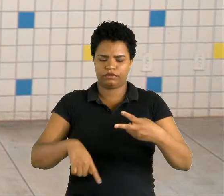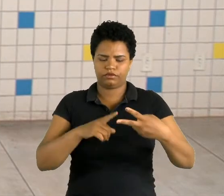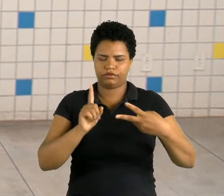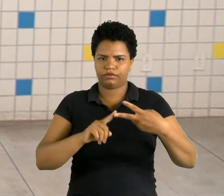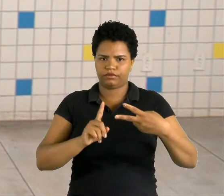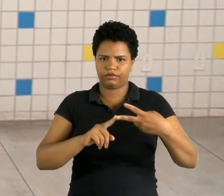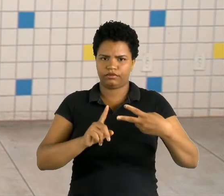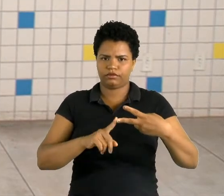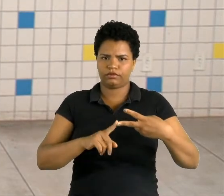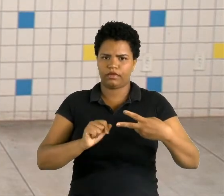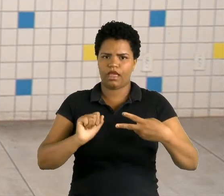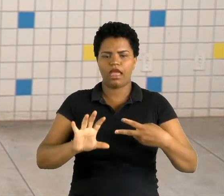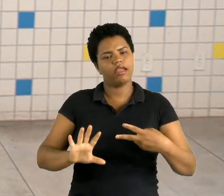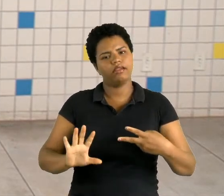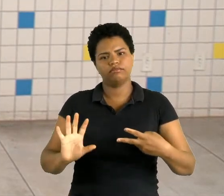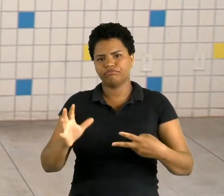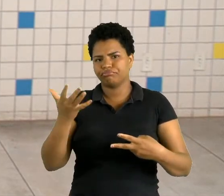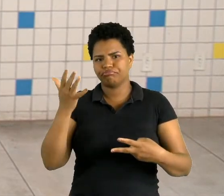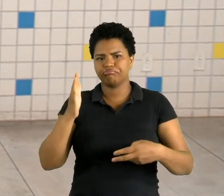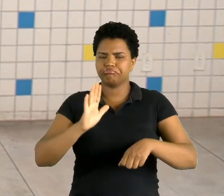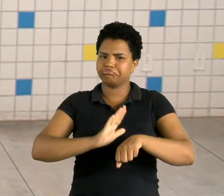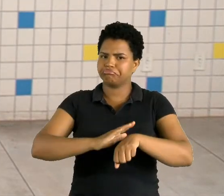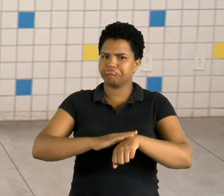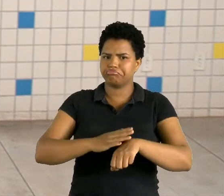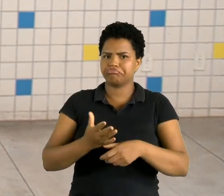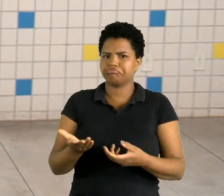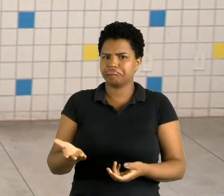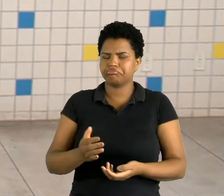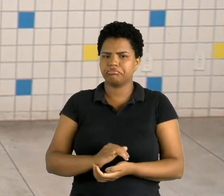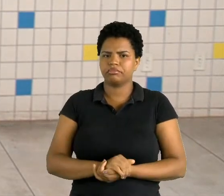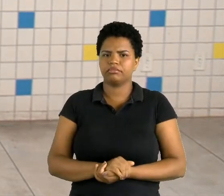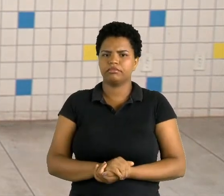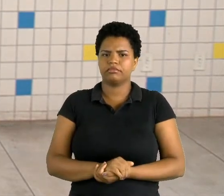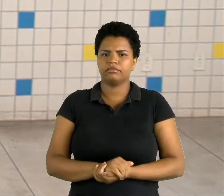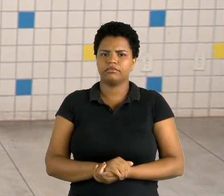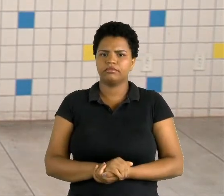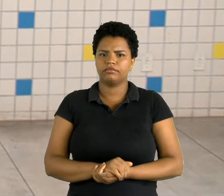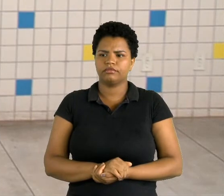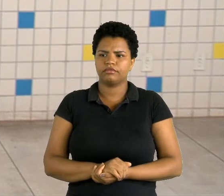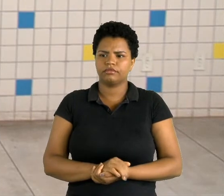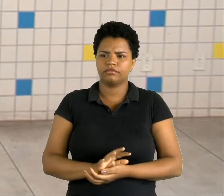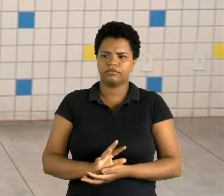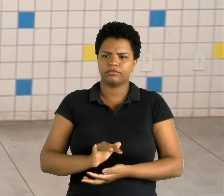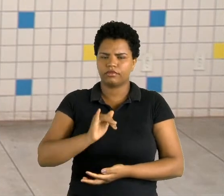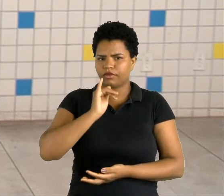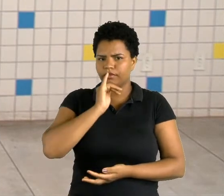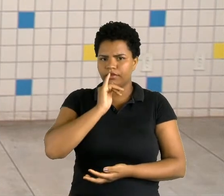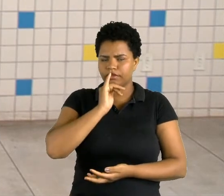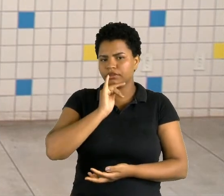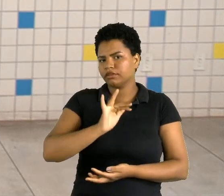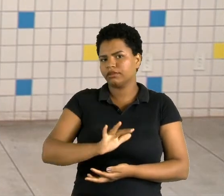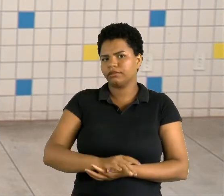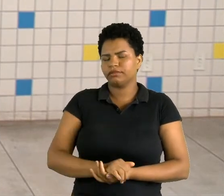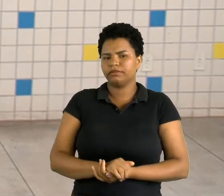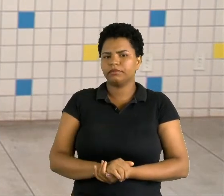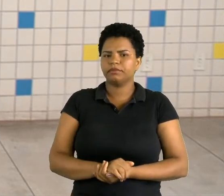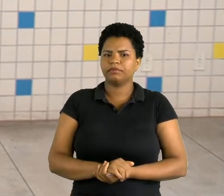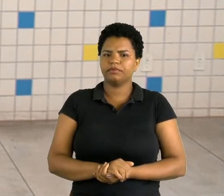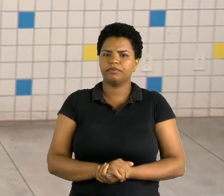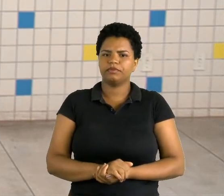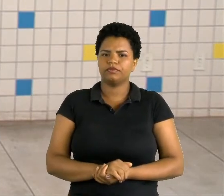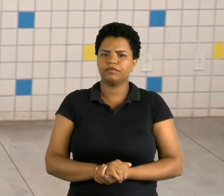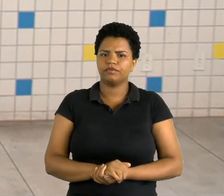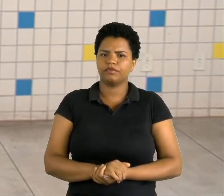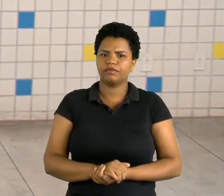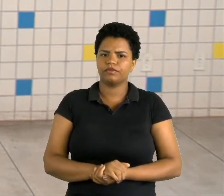situações temporárias. Então quando eu falo para vocês, Lisa is living with friends until she finds an